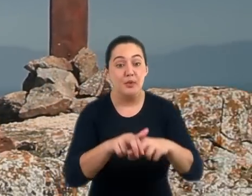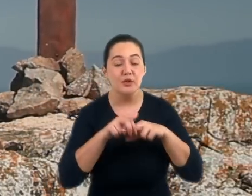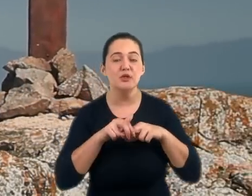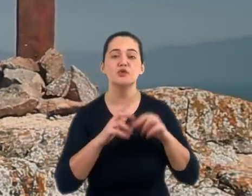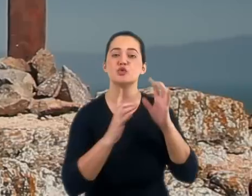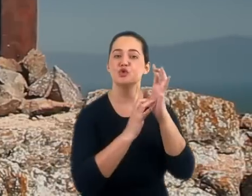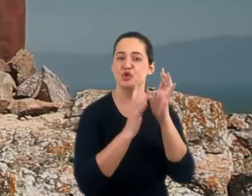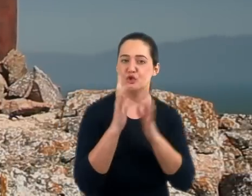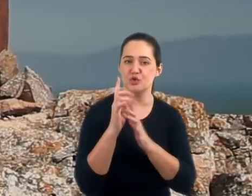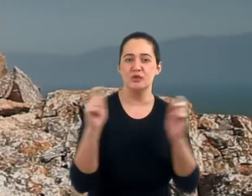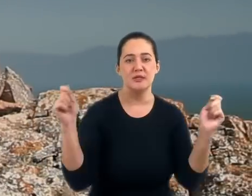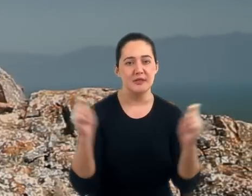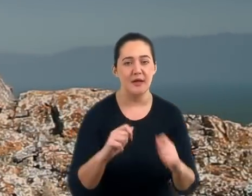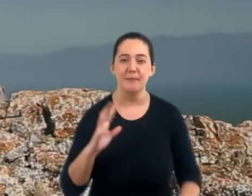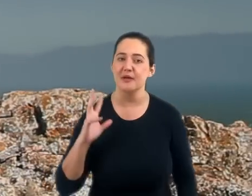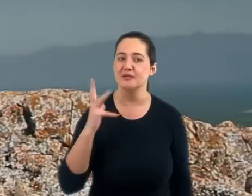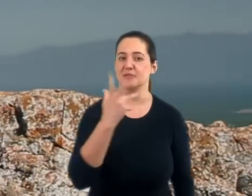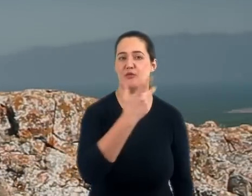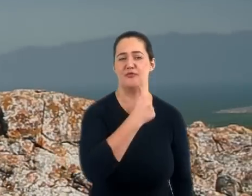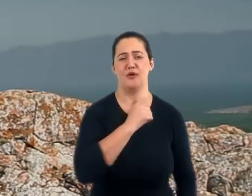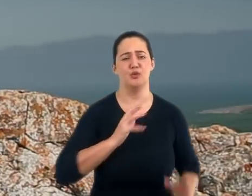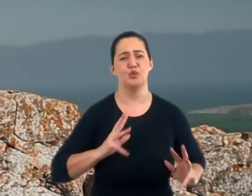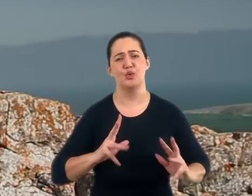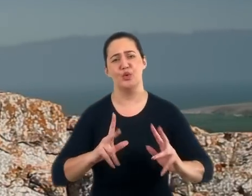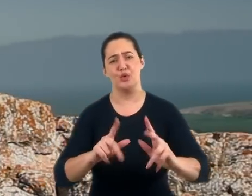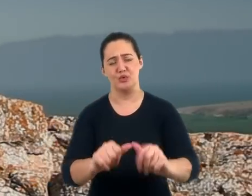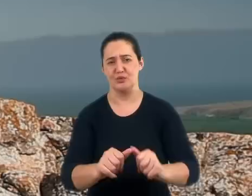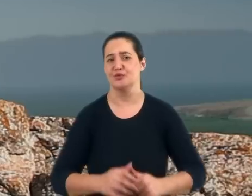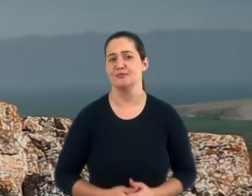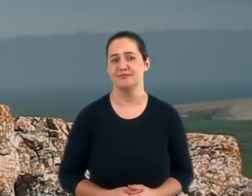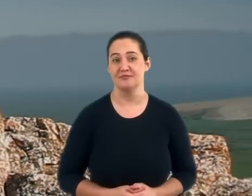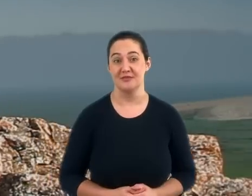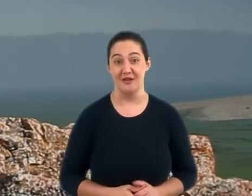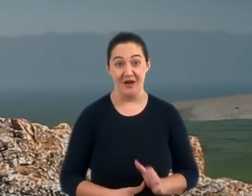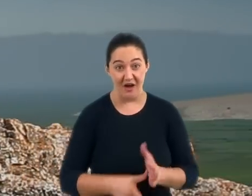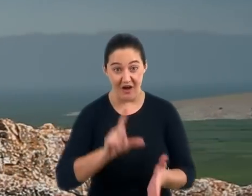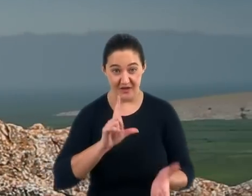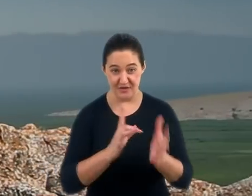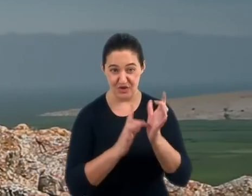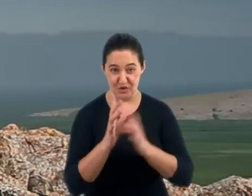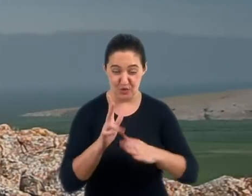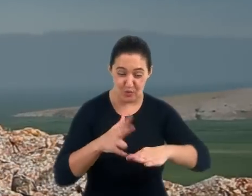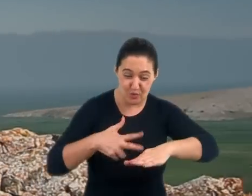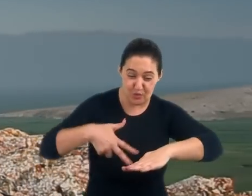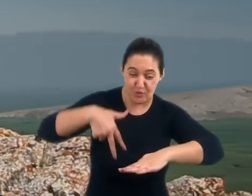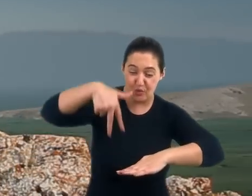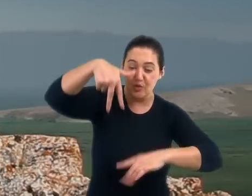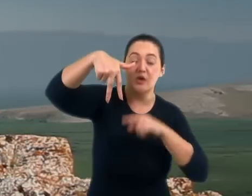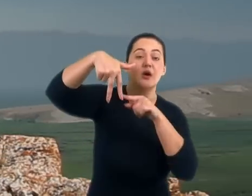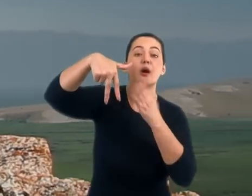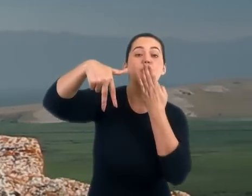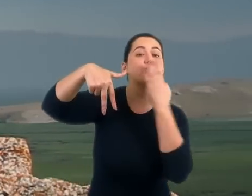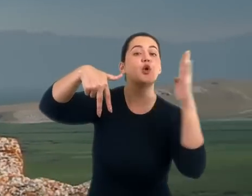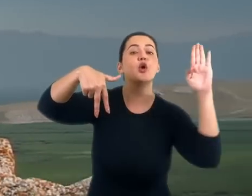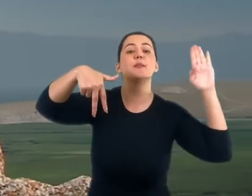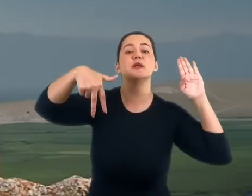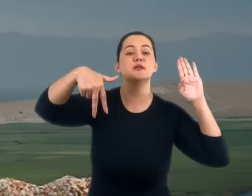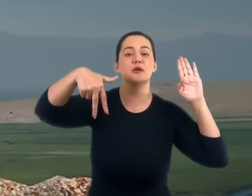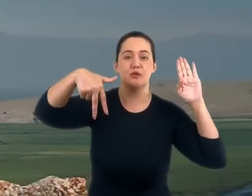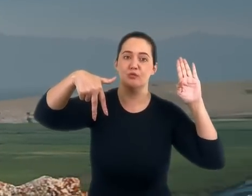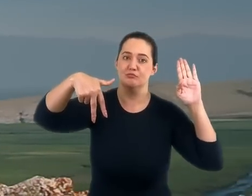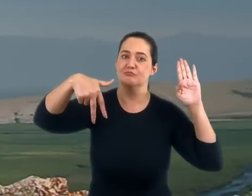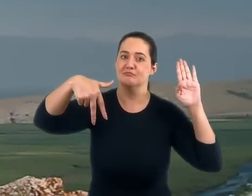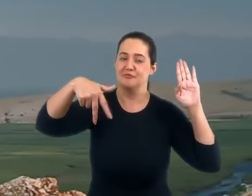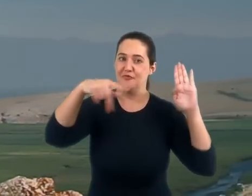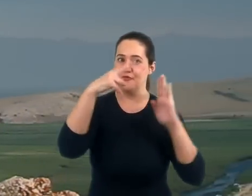ele pôde redimir a humanidade. E antes de Jesus deixar a terra, ele também prometeu aos seus discípulos algo